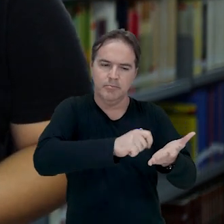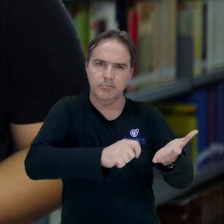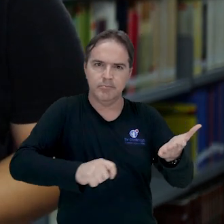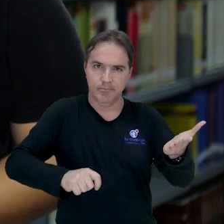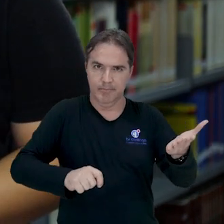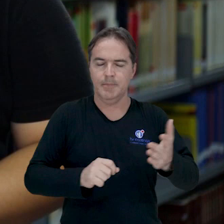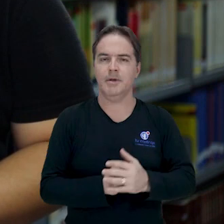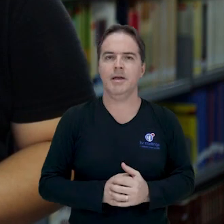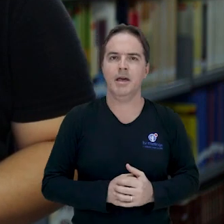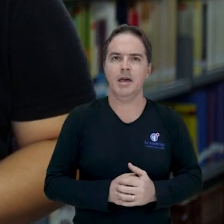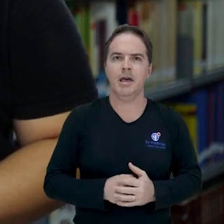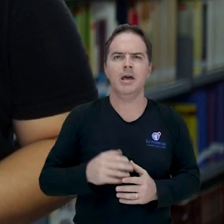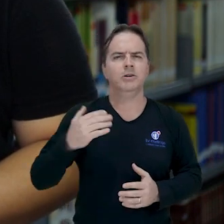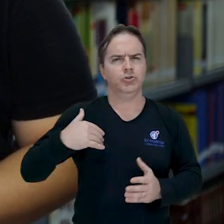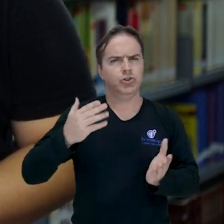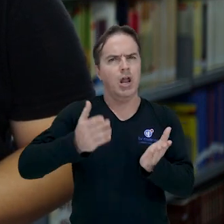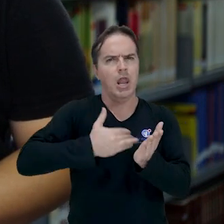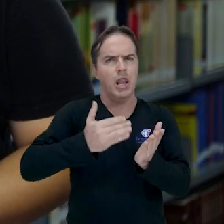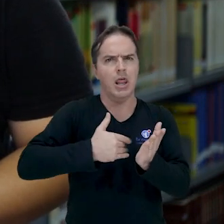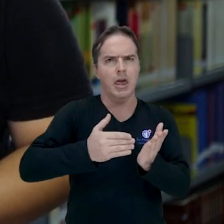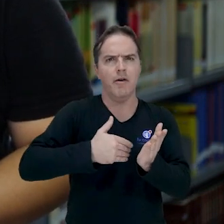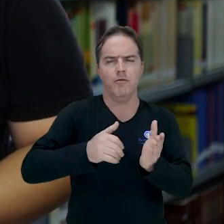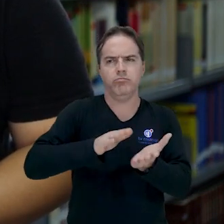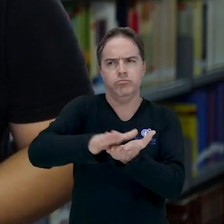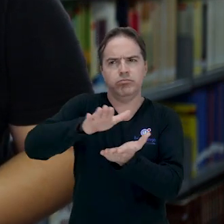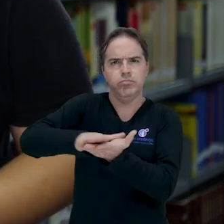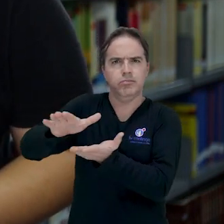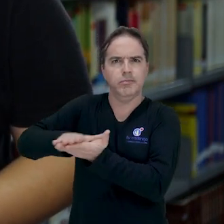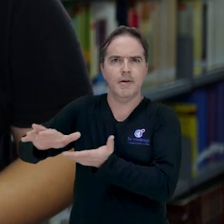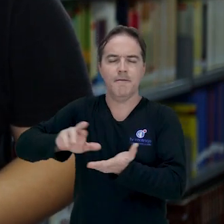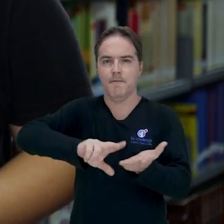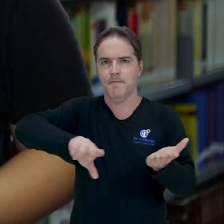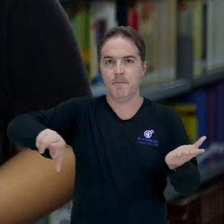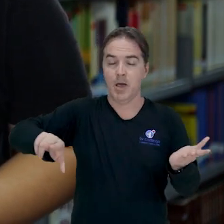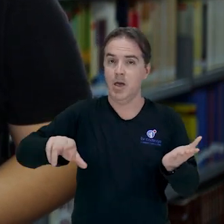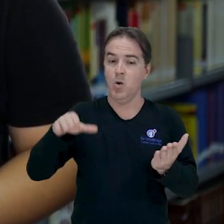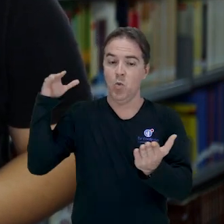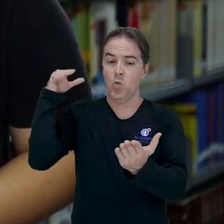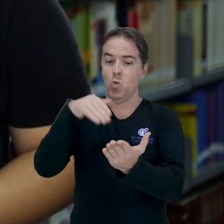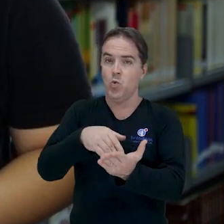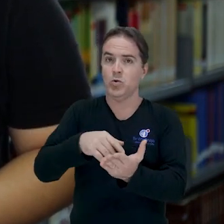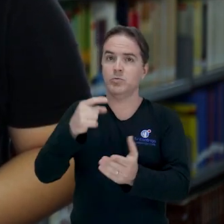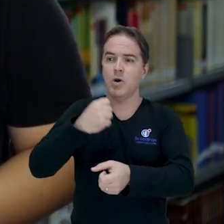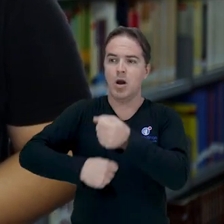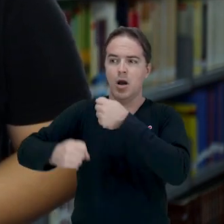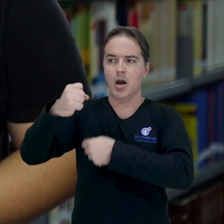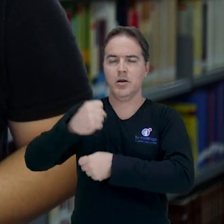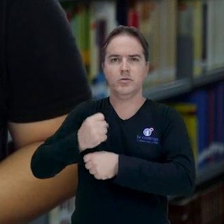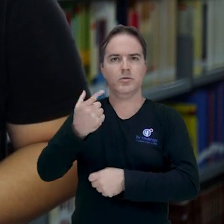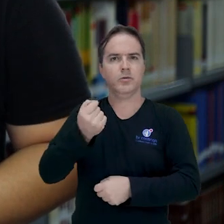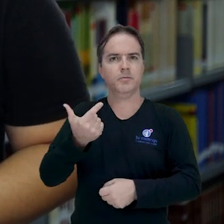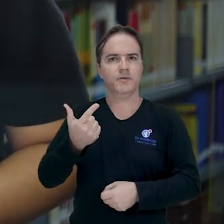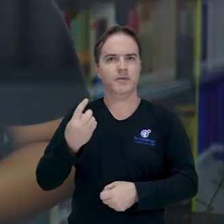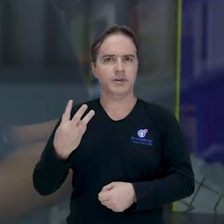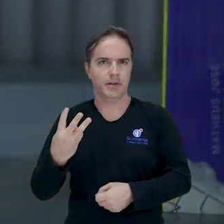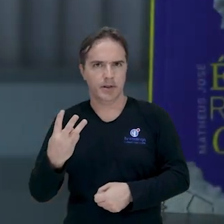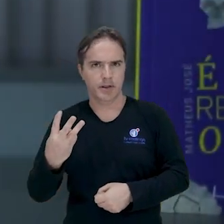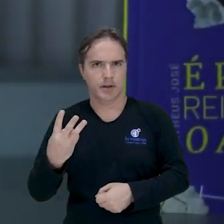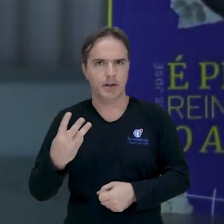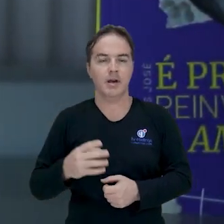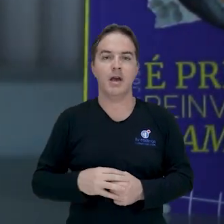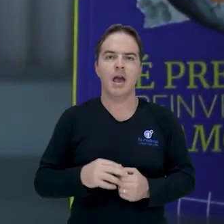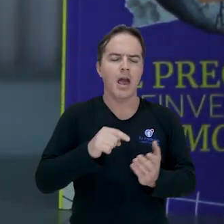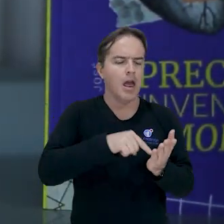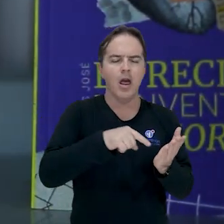tenho alguns livros publicados, mas o meu último livro foi do ano passado, 2023, que é o É